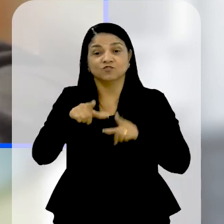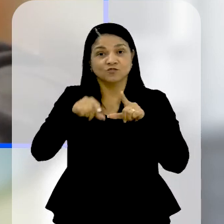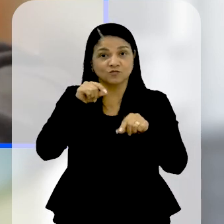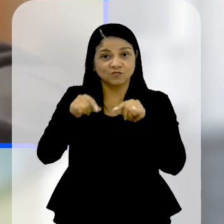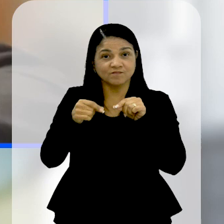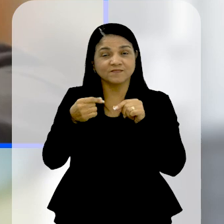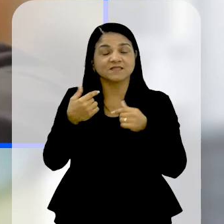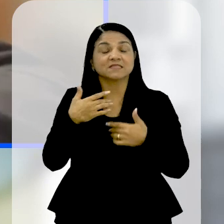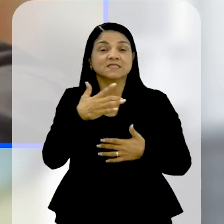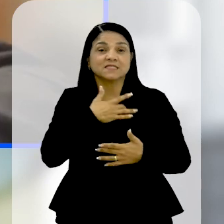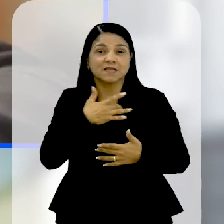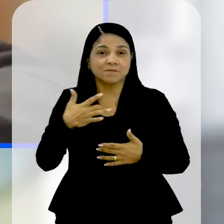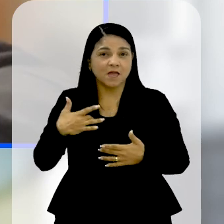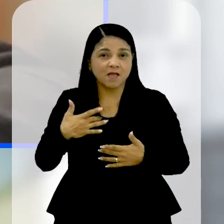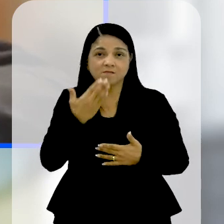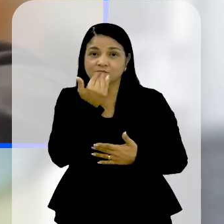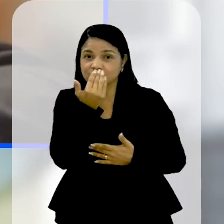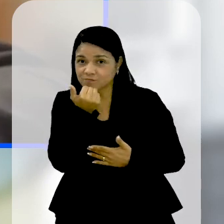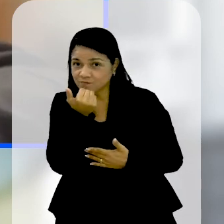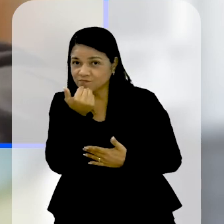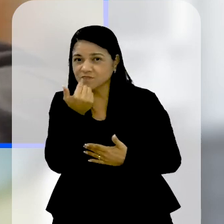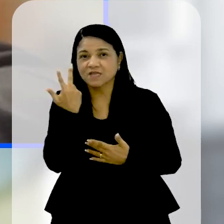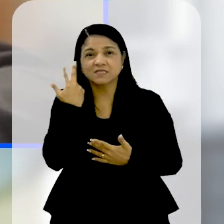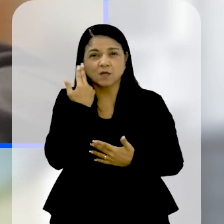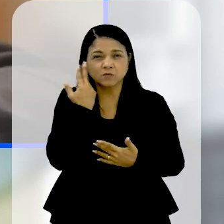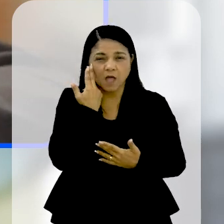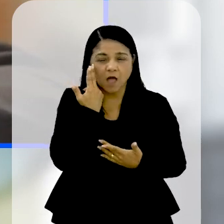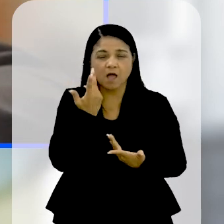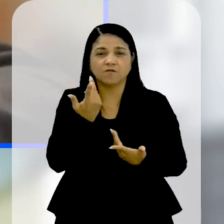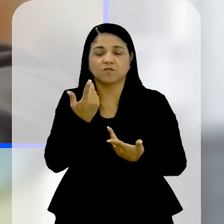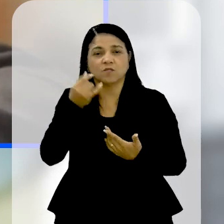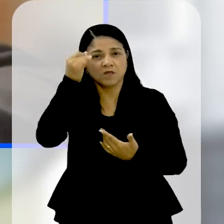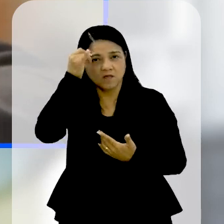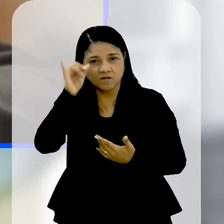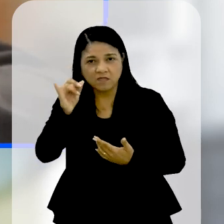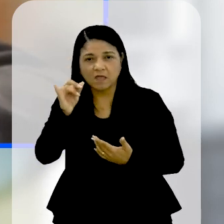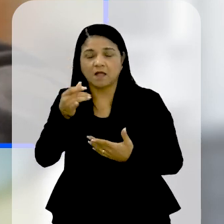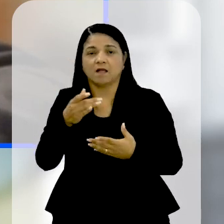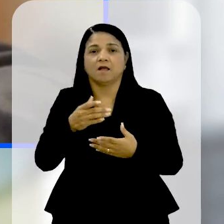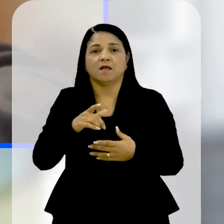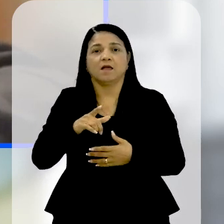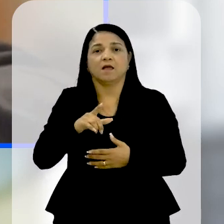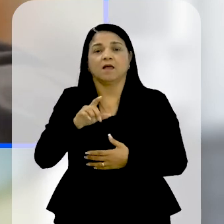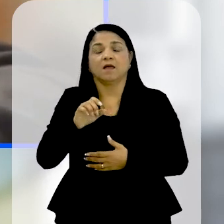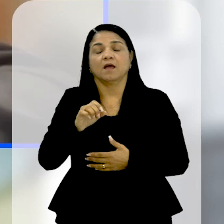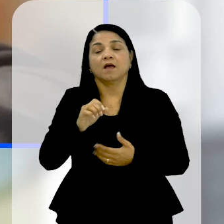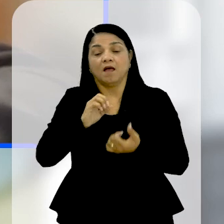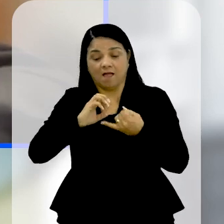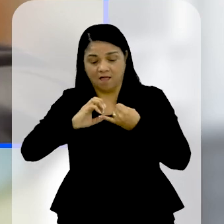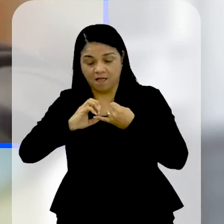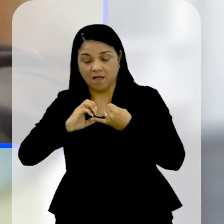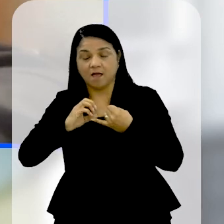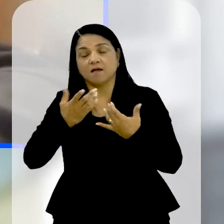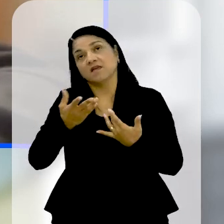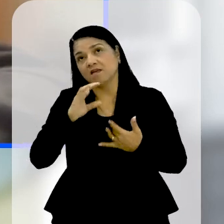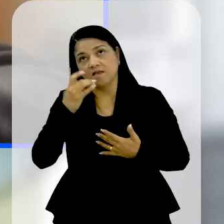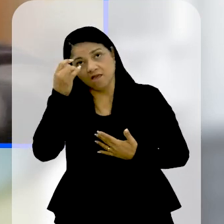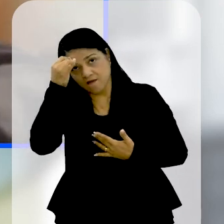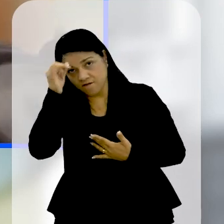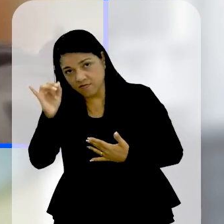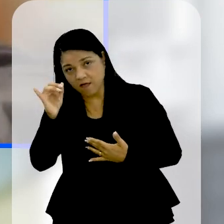de preferência alimentos saudáveis, minimamente processados, em natura, arroz,